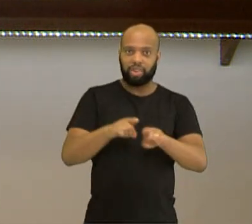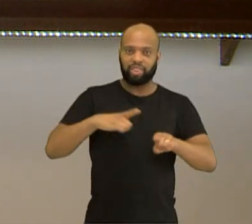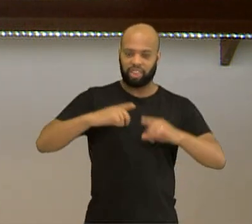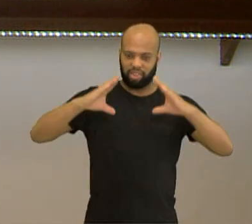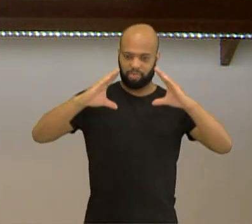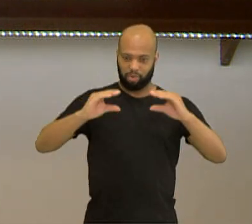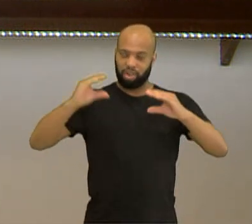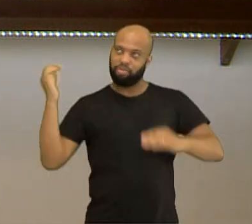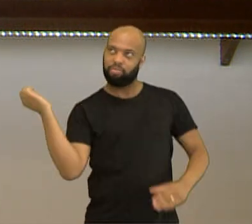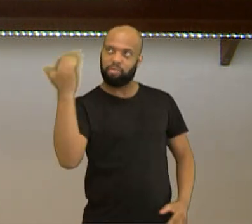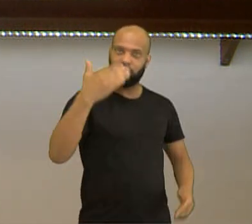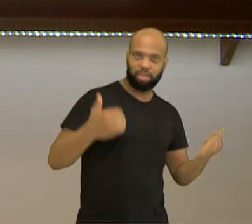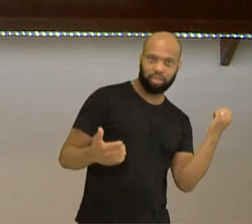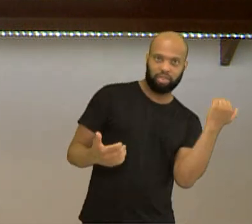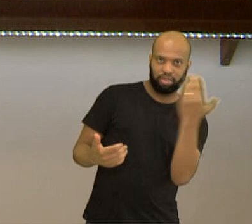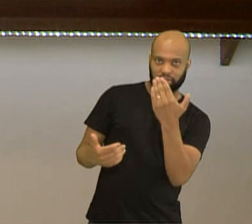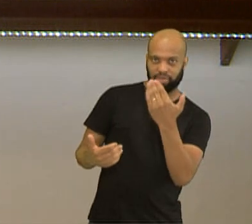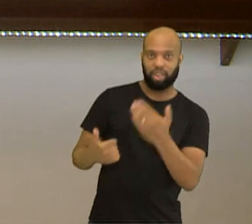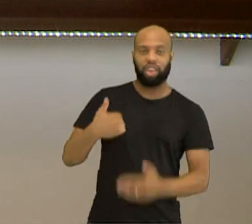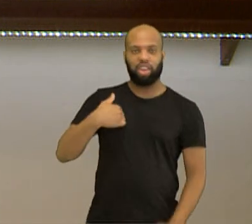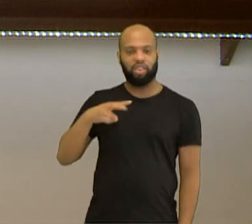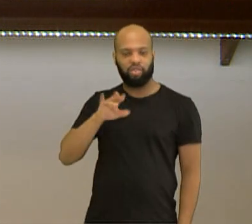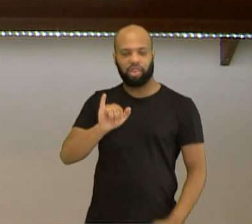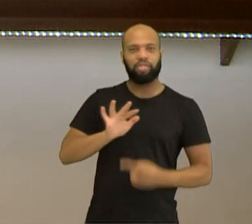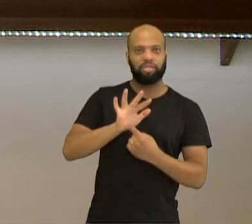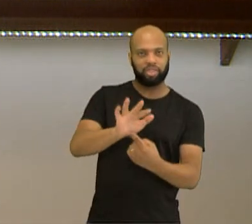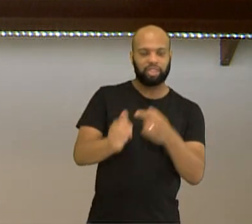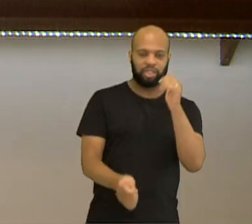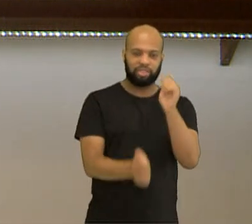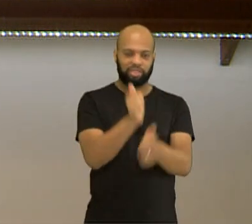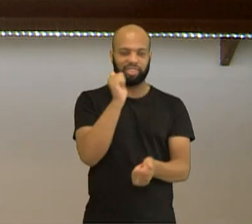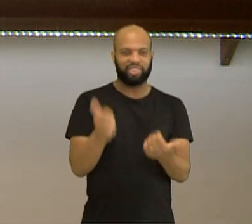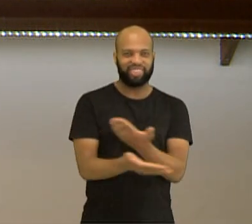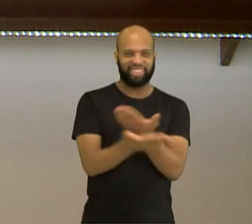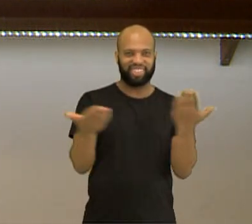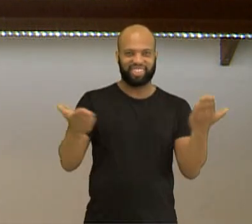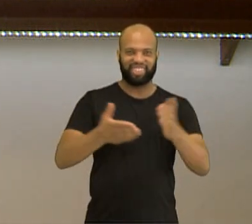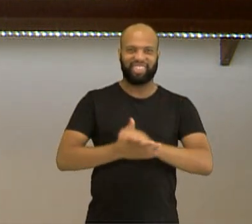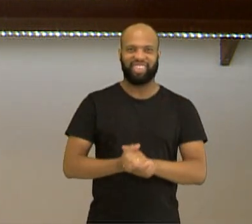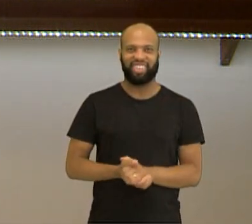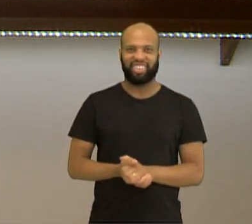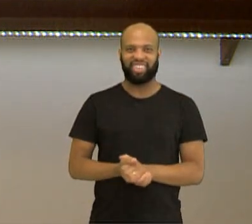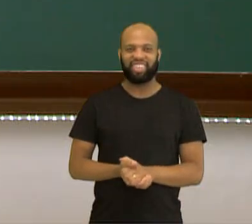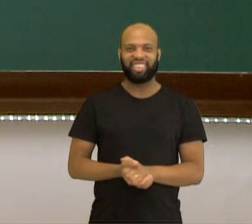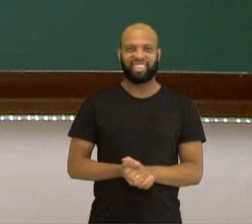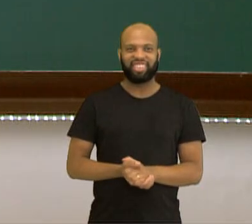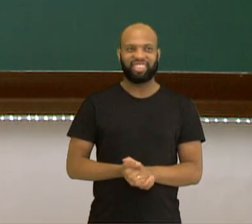Eu sou a professora Priscila e vim apresentar esses esportes para vocês. Vamos lá?